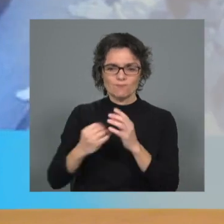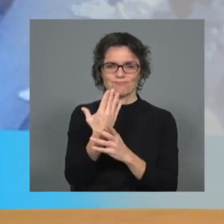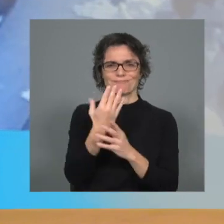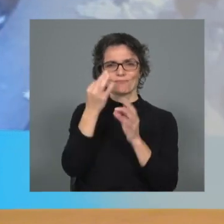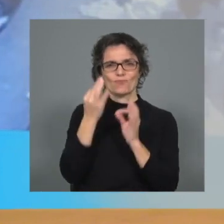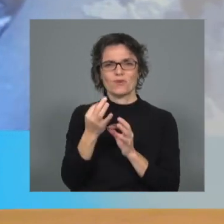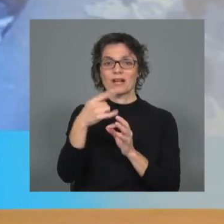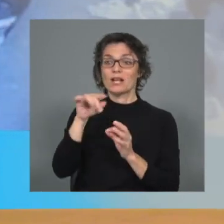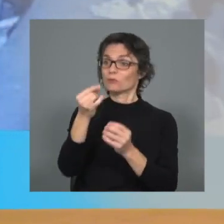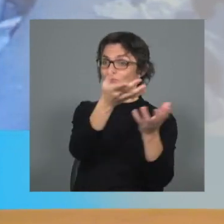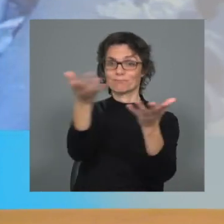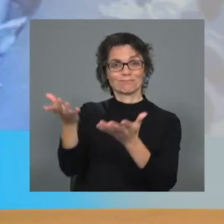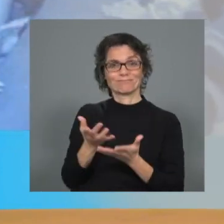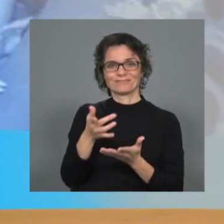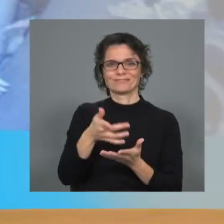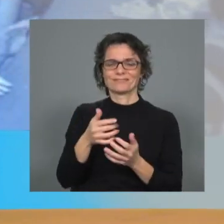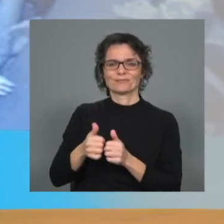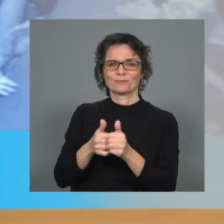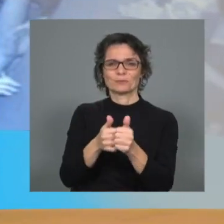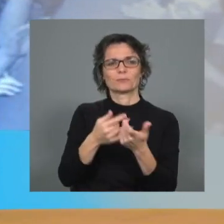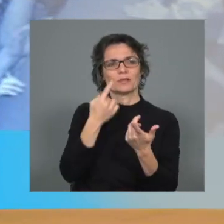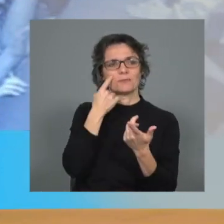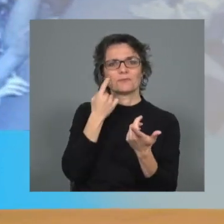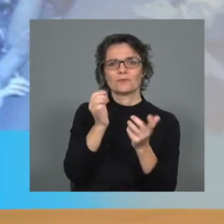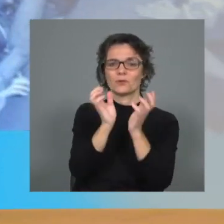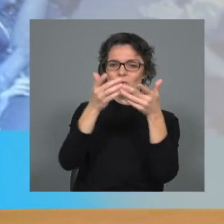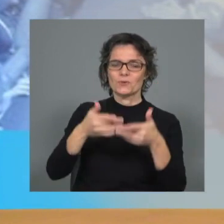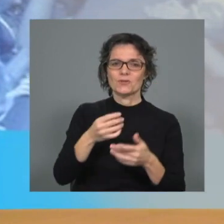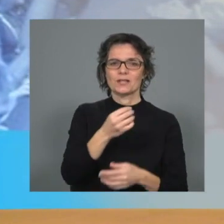todos convidados a acompanhar-nos, a visitar o nosso site